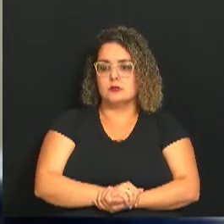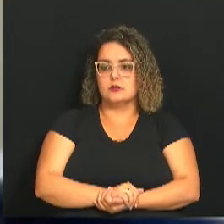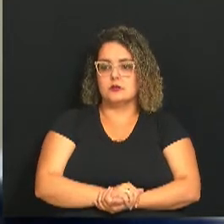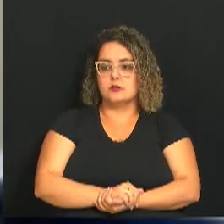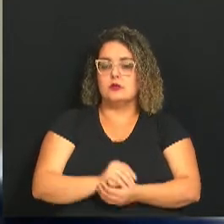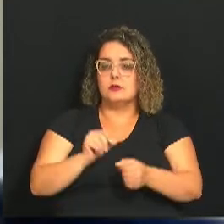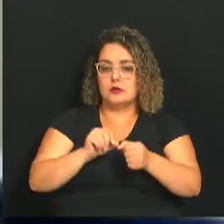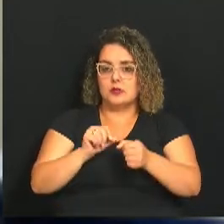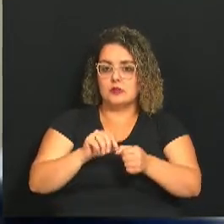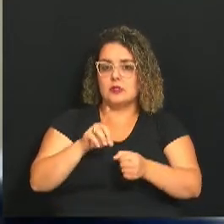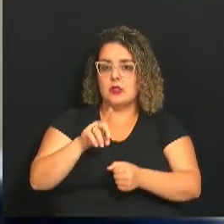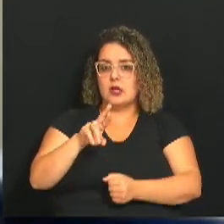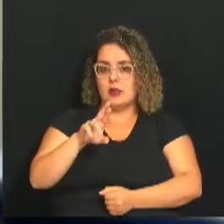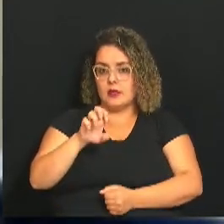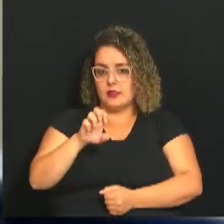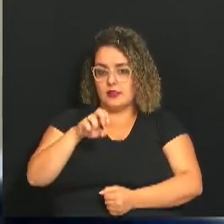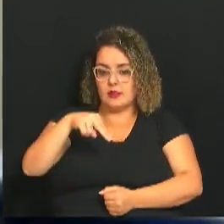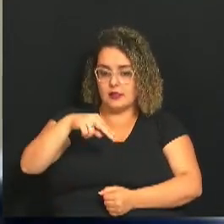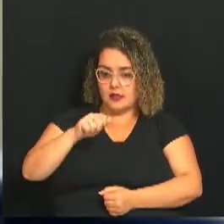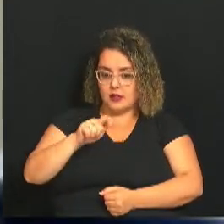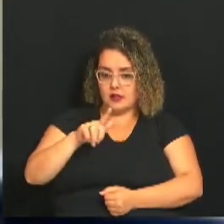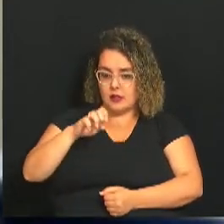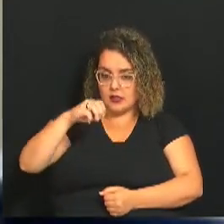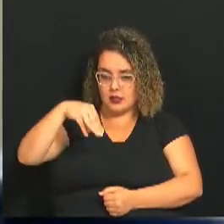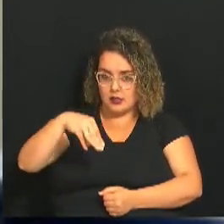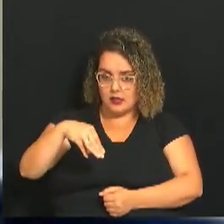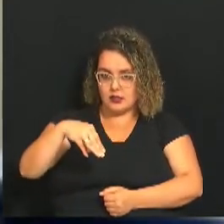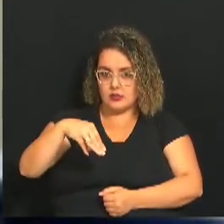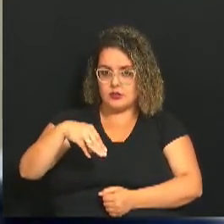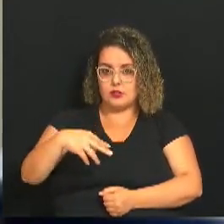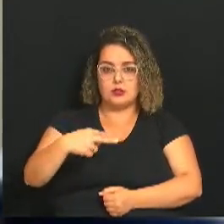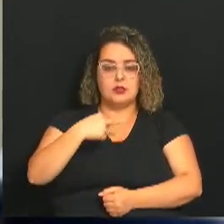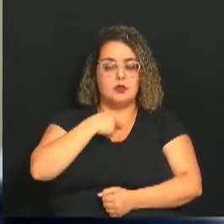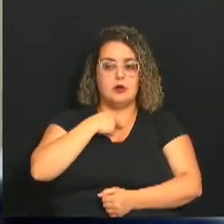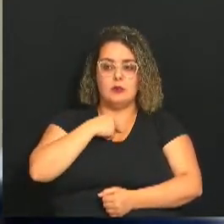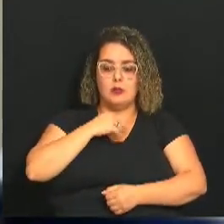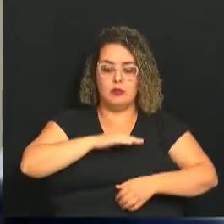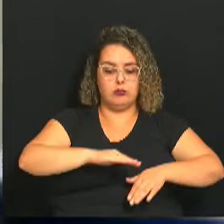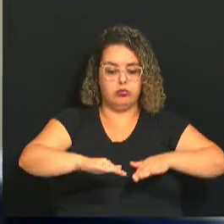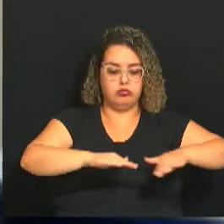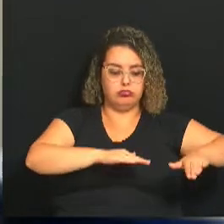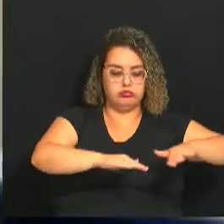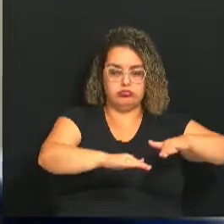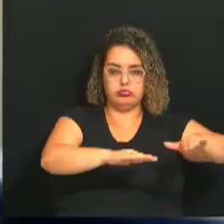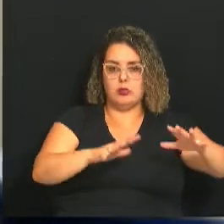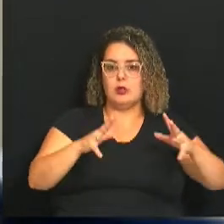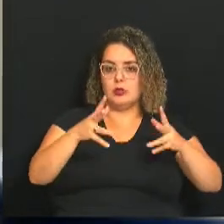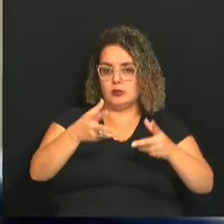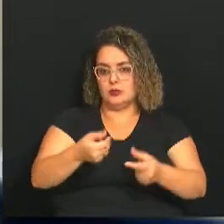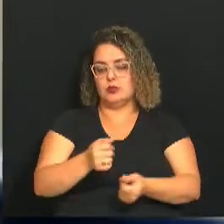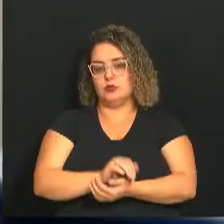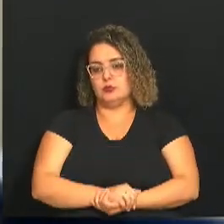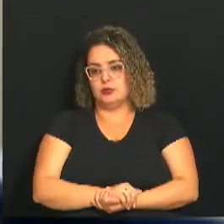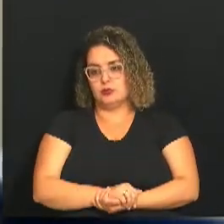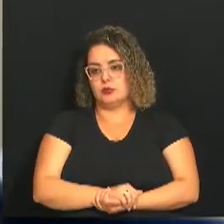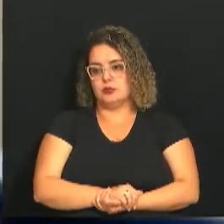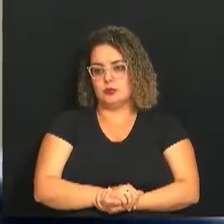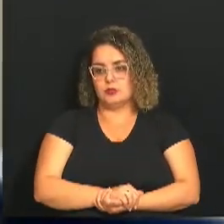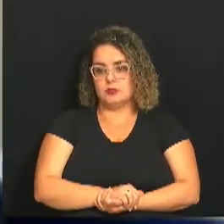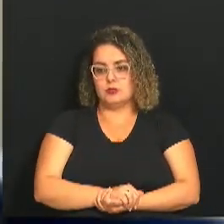drenagem, jardim, né, grama, não pode pavimentar, colocar concreto na área toda, né? Então isso já é uma